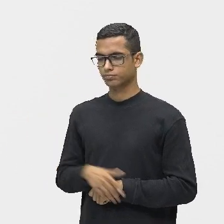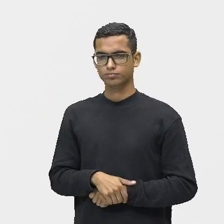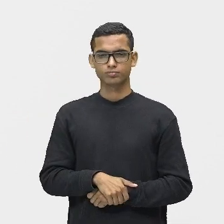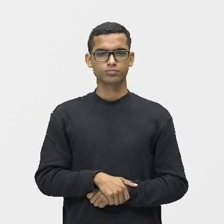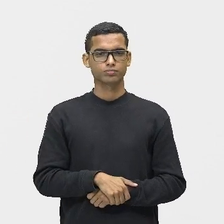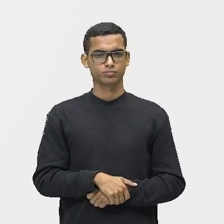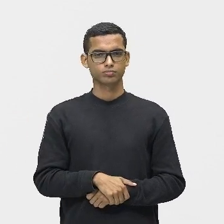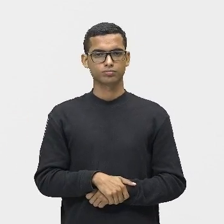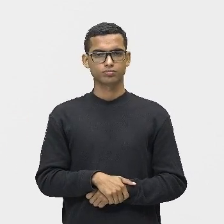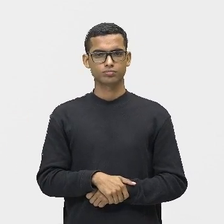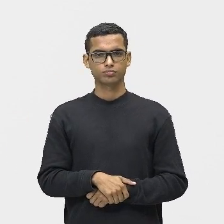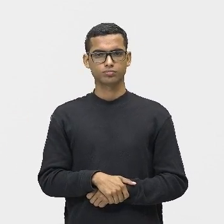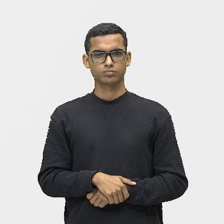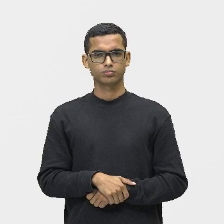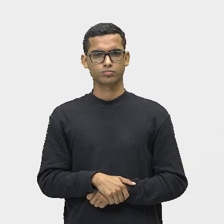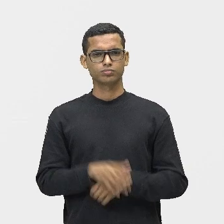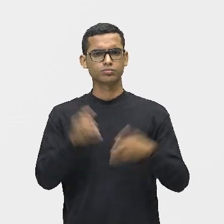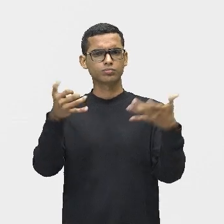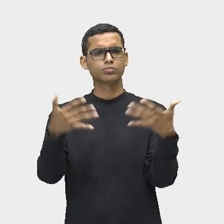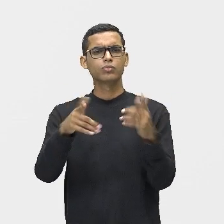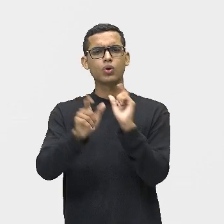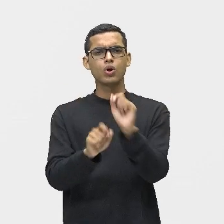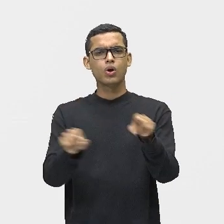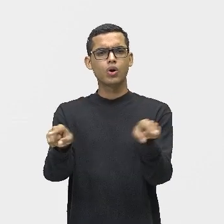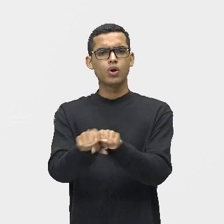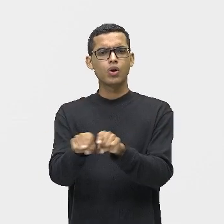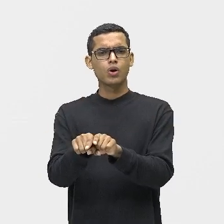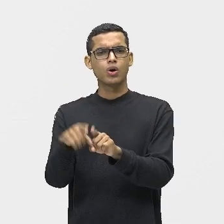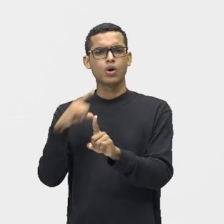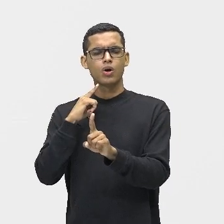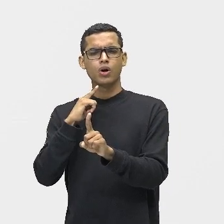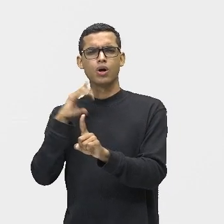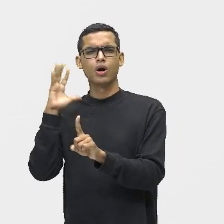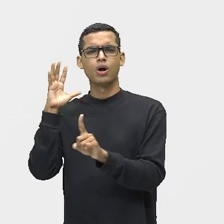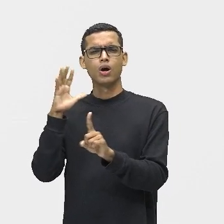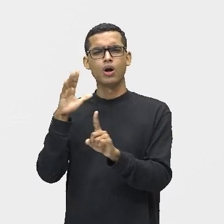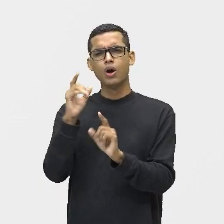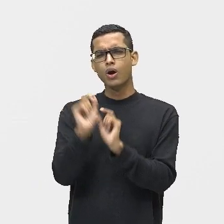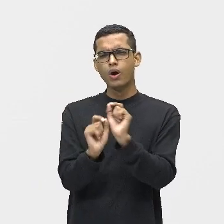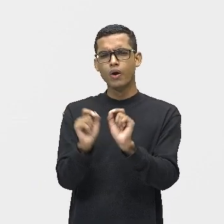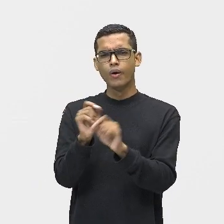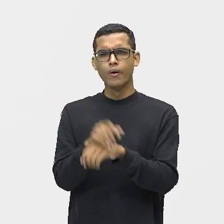a influência de filmes e videogames com cenas violentas, certo?